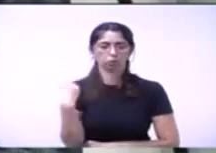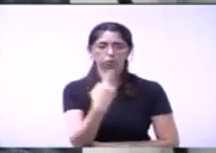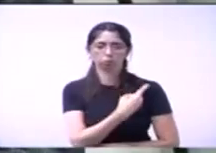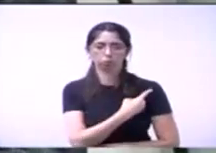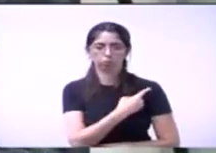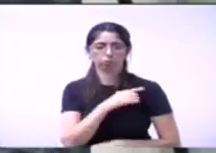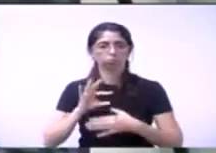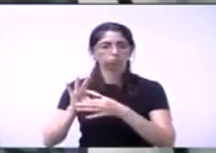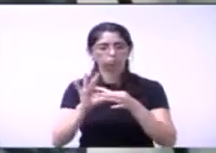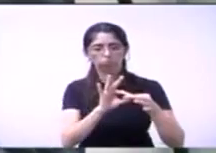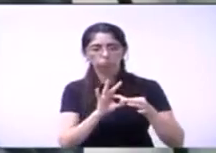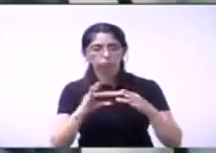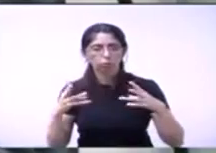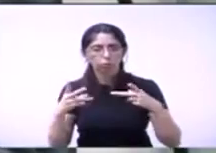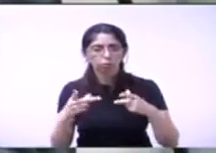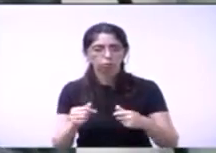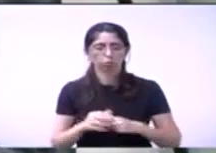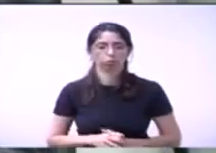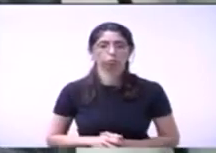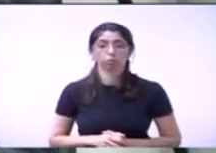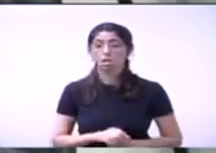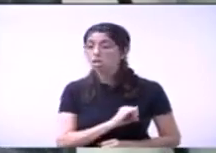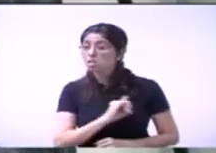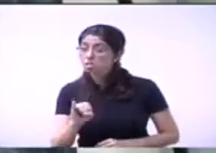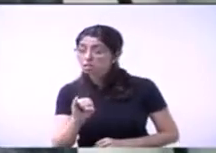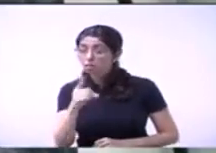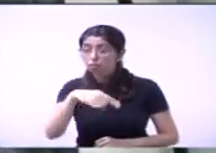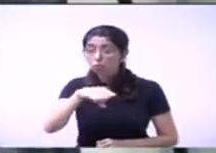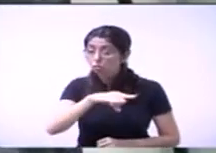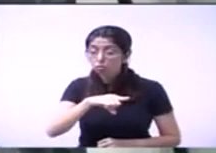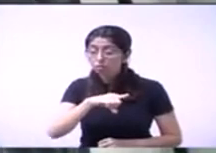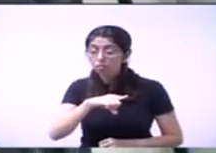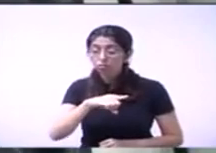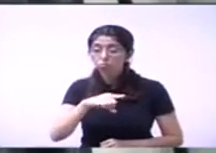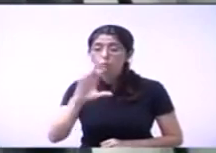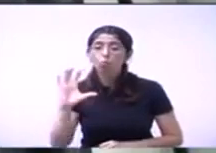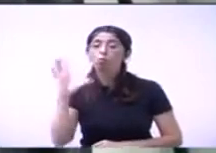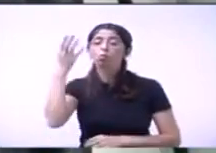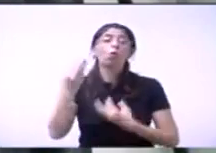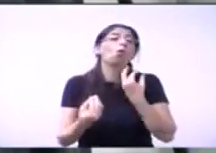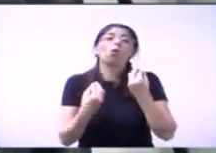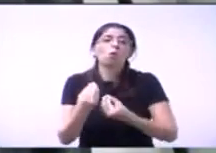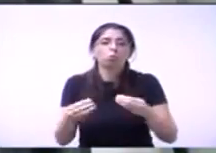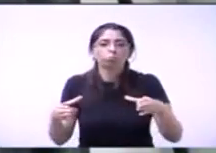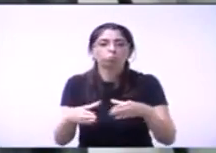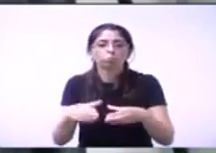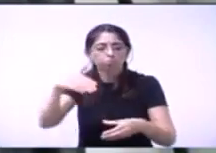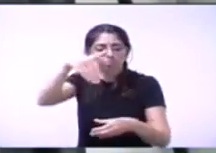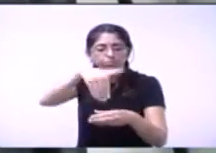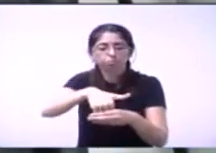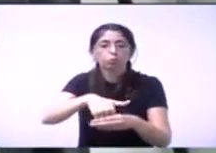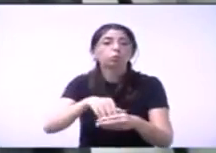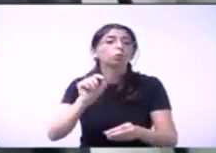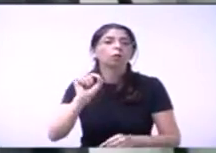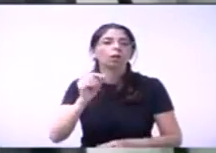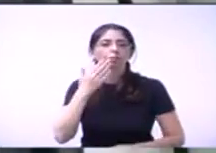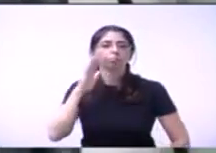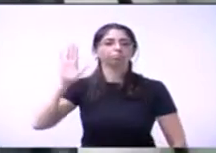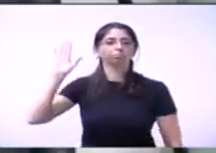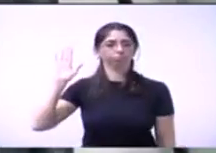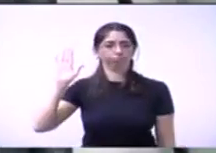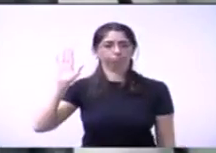E deixo aqui. Aqueles que ainda não definiram o partido, aqueles pré-candidatos que ainda pretendem disputar as eleições esse